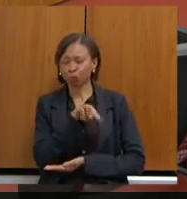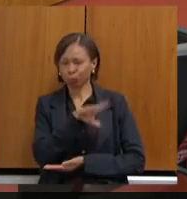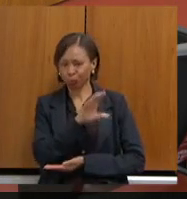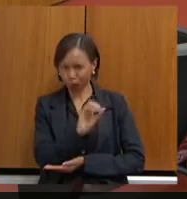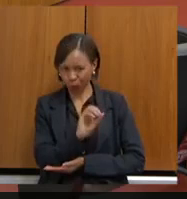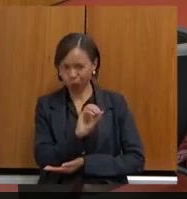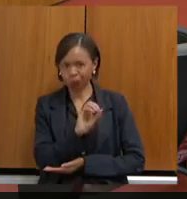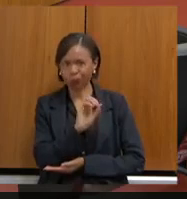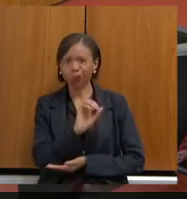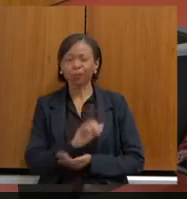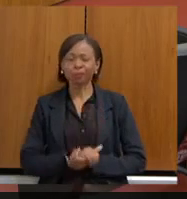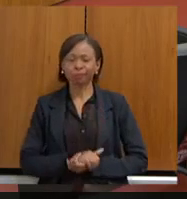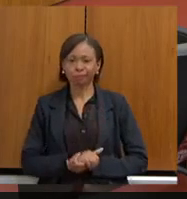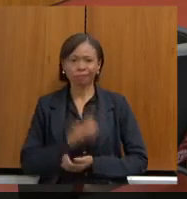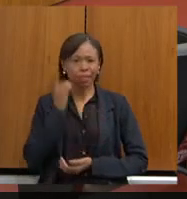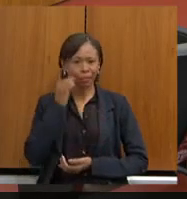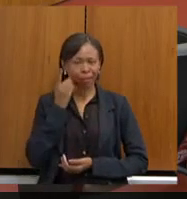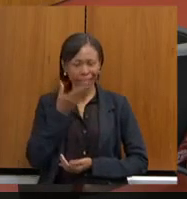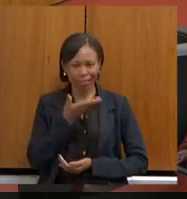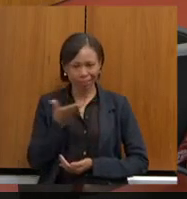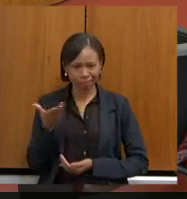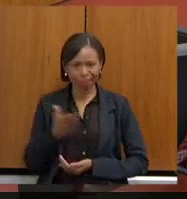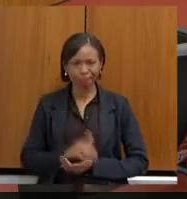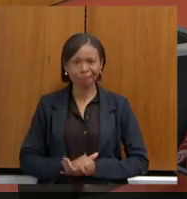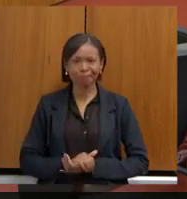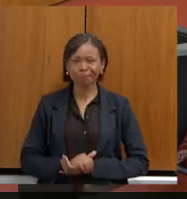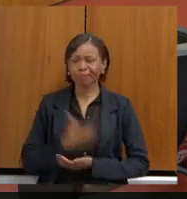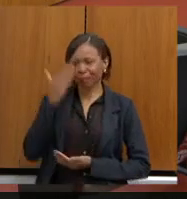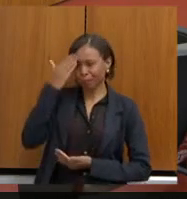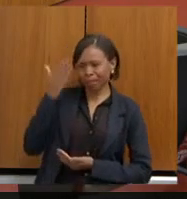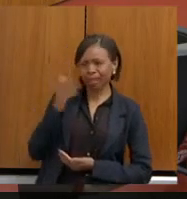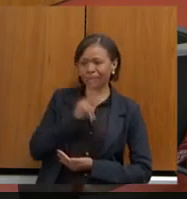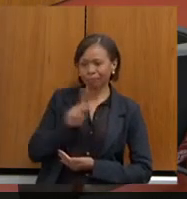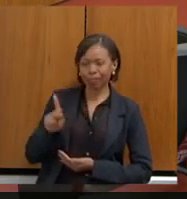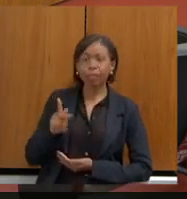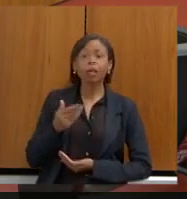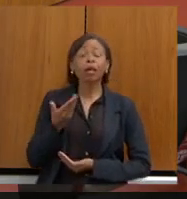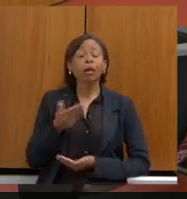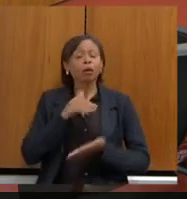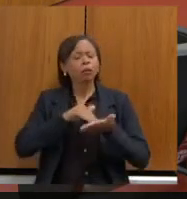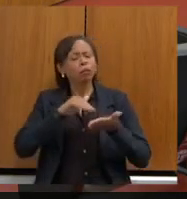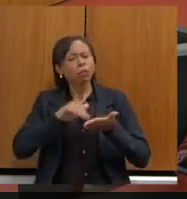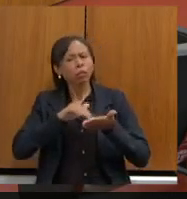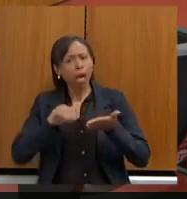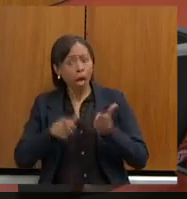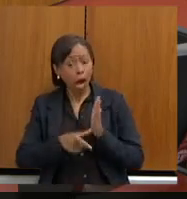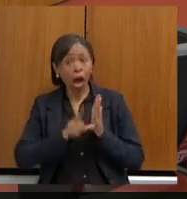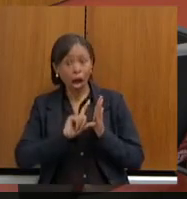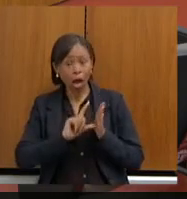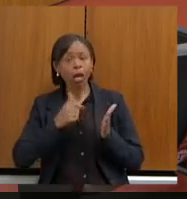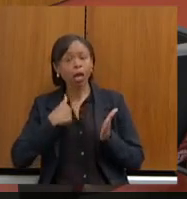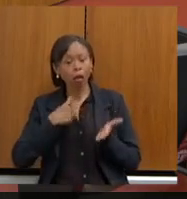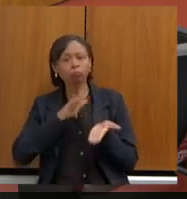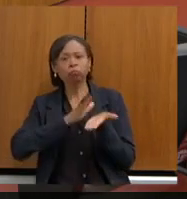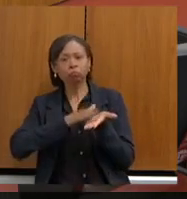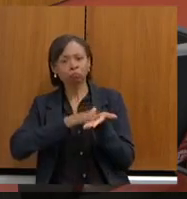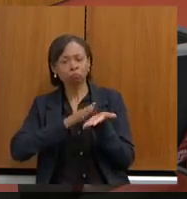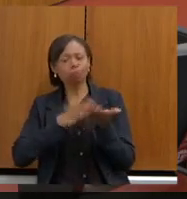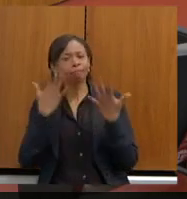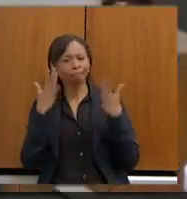vossa excelência' obrigado senhor presidente secretário antes de mais nada gostaria de